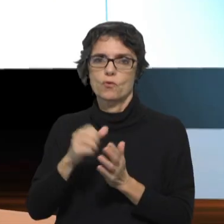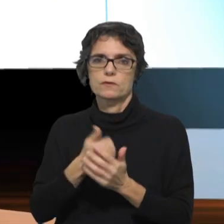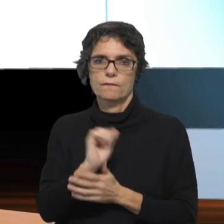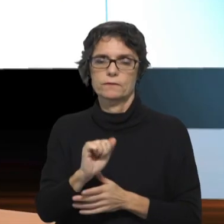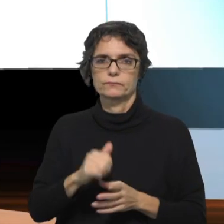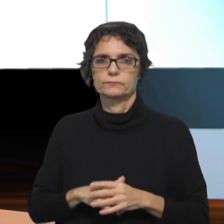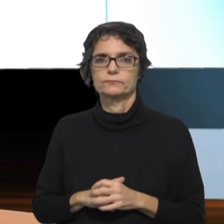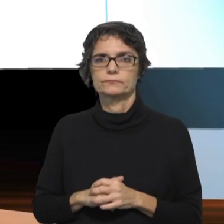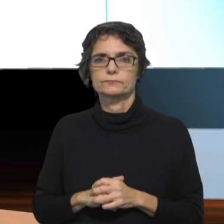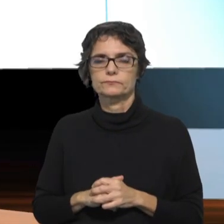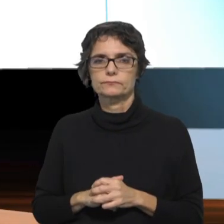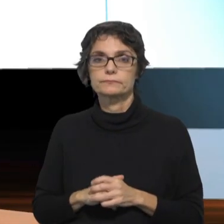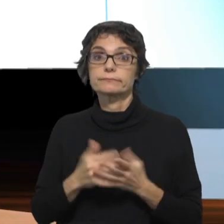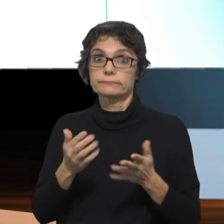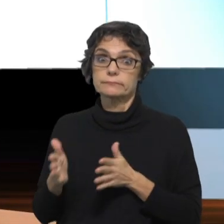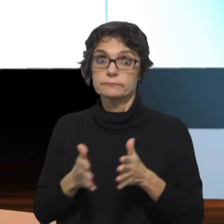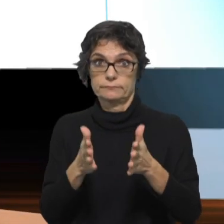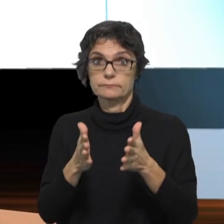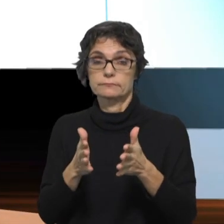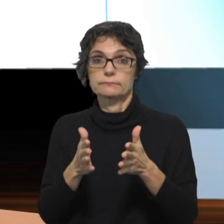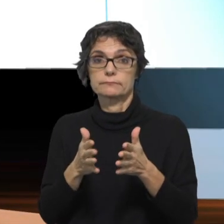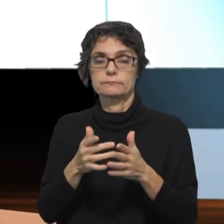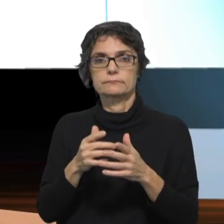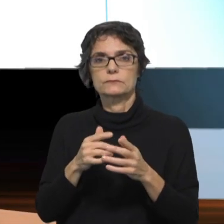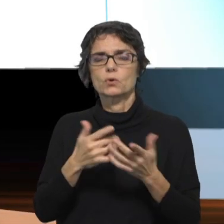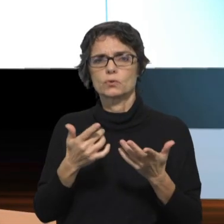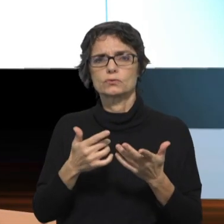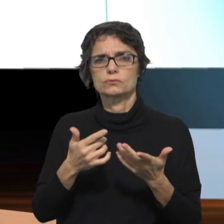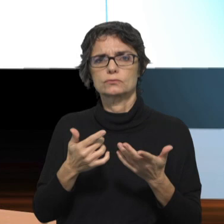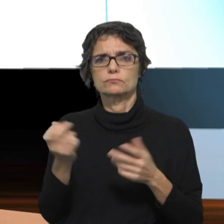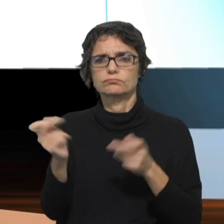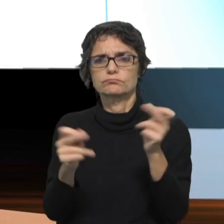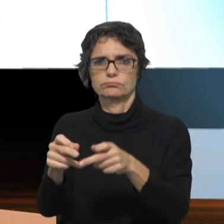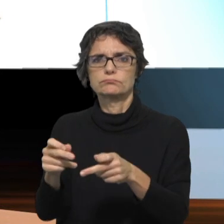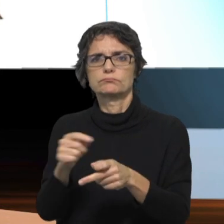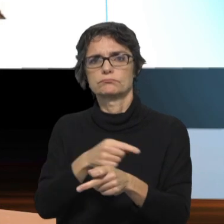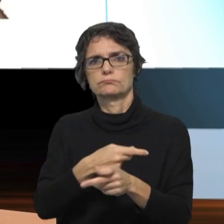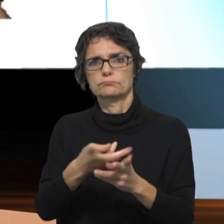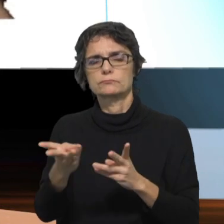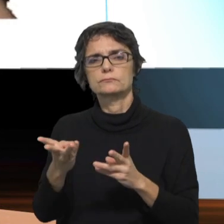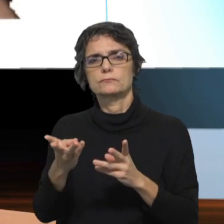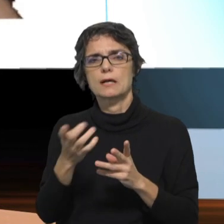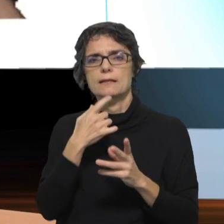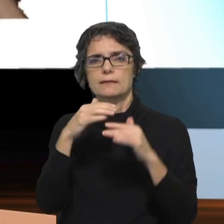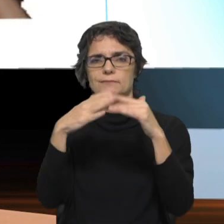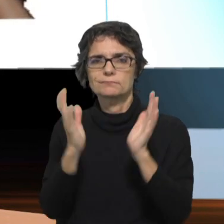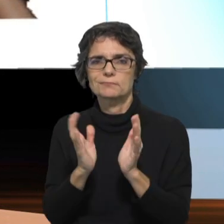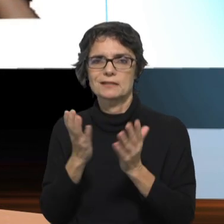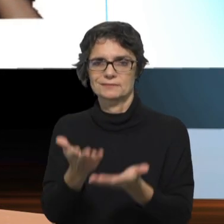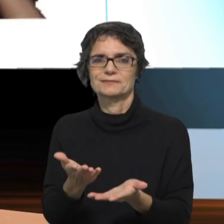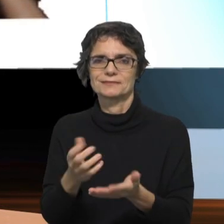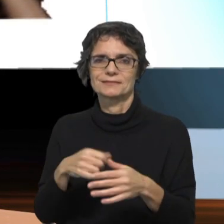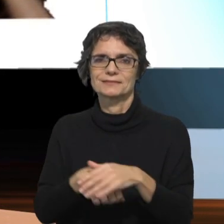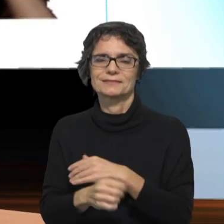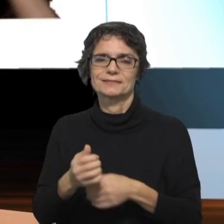literário que evoca esse arco de acontecimentos em torno da Gruta de Belém e que agradeço ao Padre David Palatino